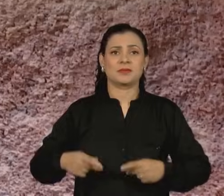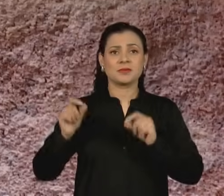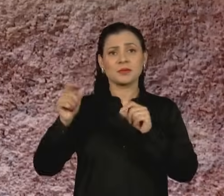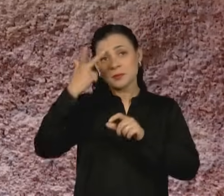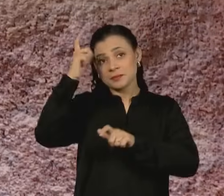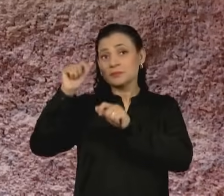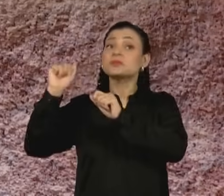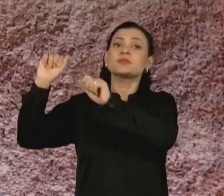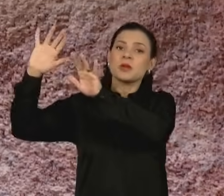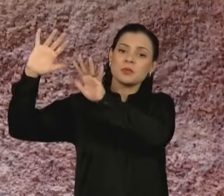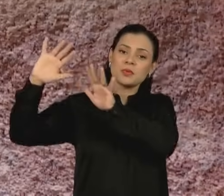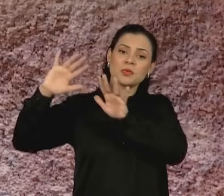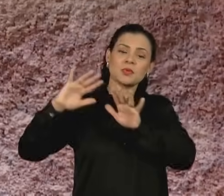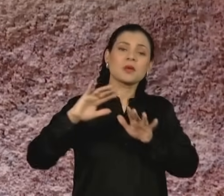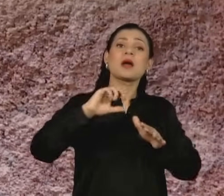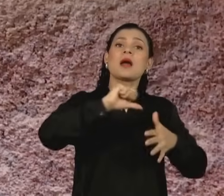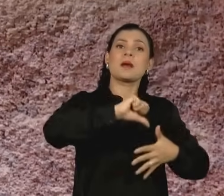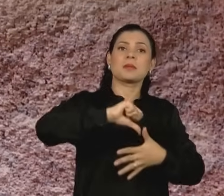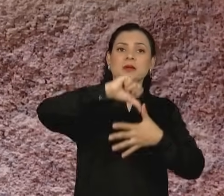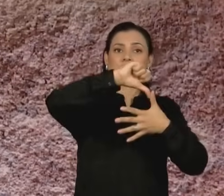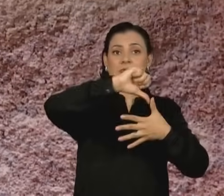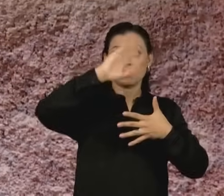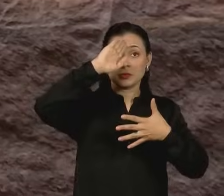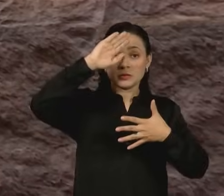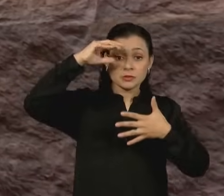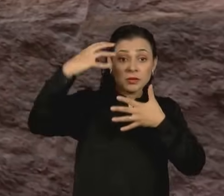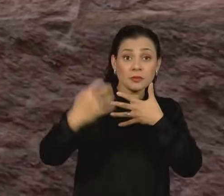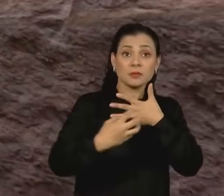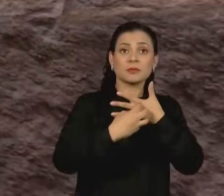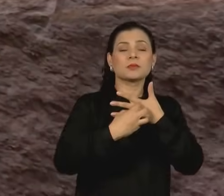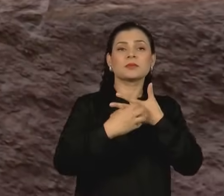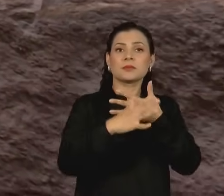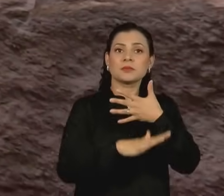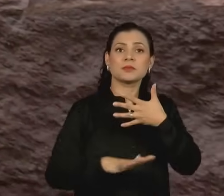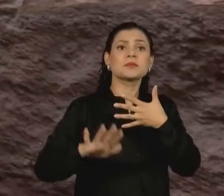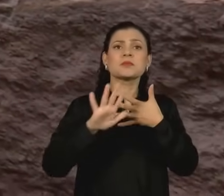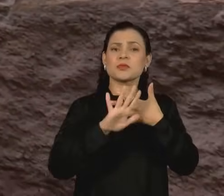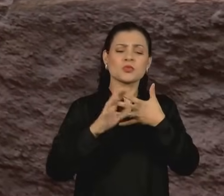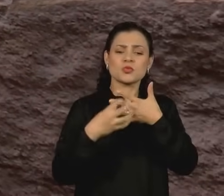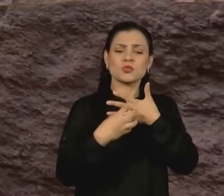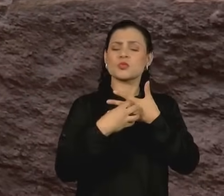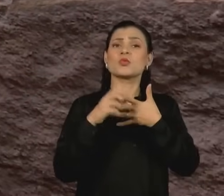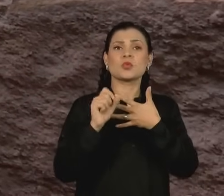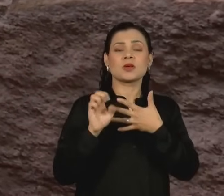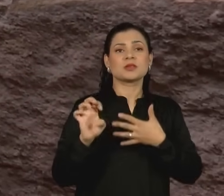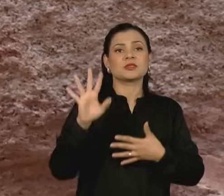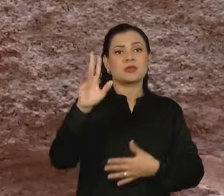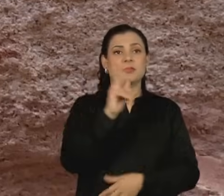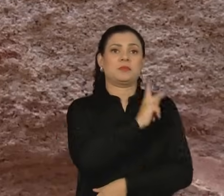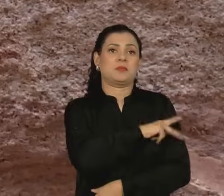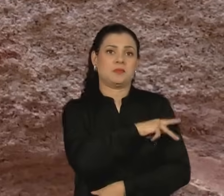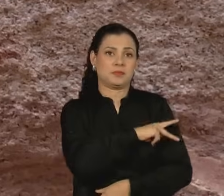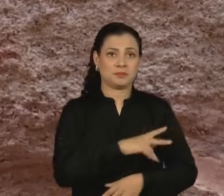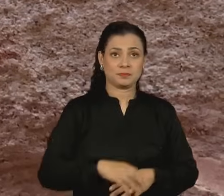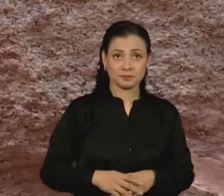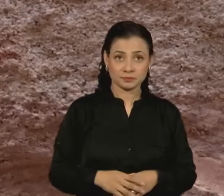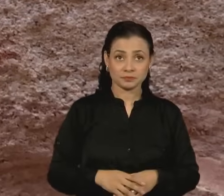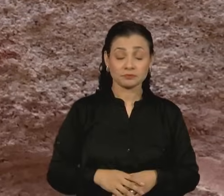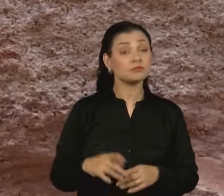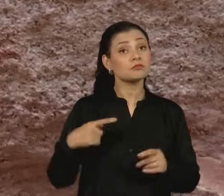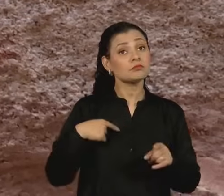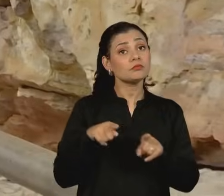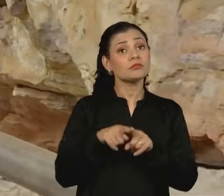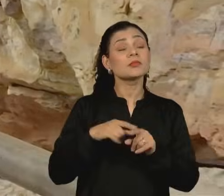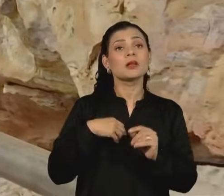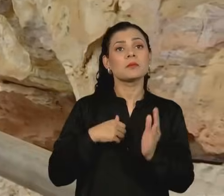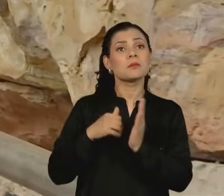pré-histórico na América do Sul, mais especificamente aqui nesta região, onde hoje está o estado do Piauí. Exilada do